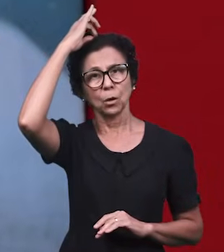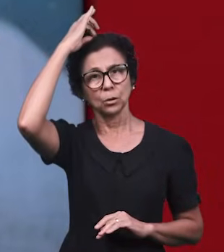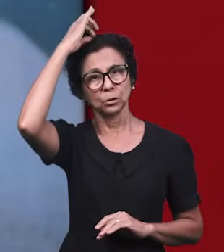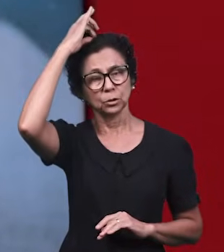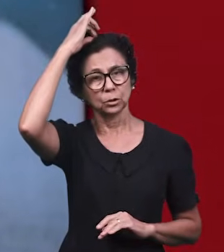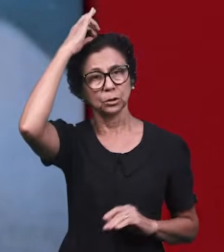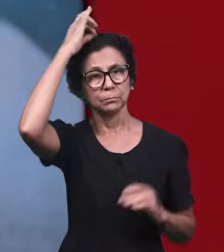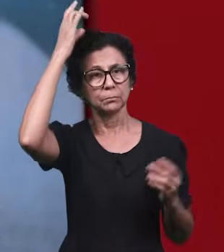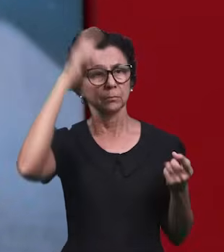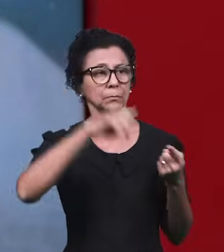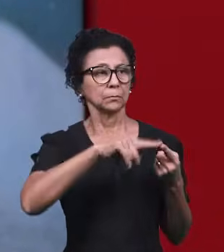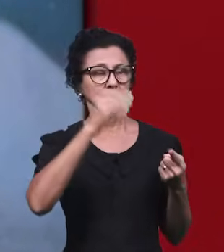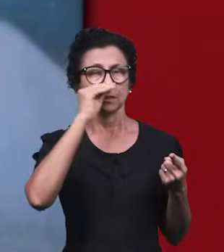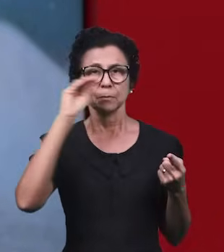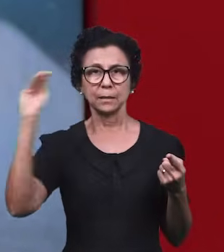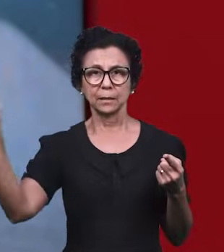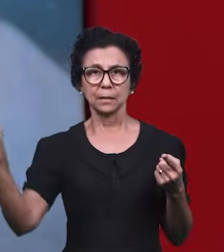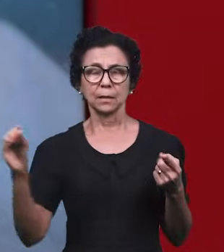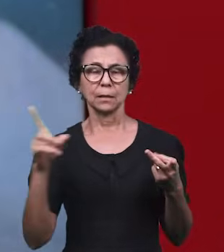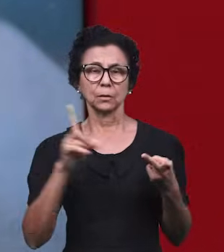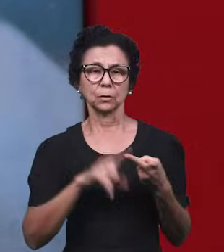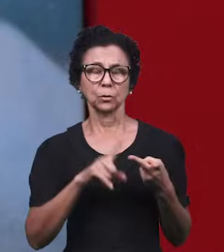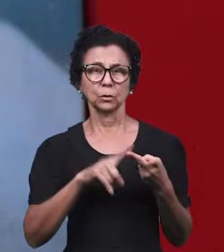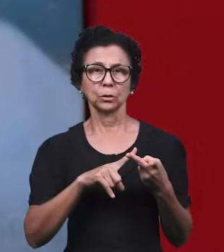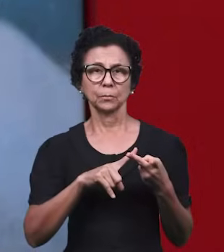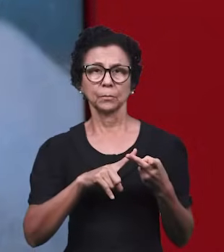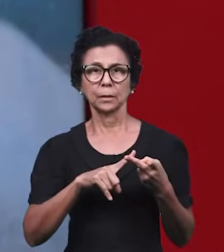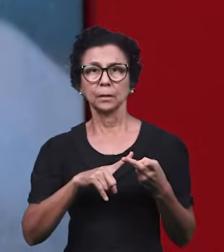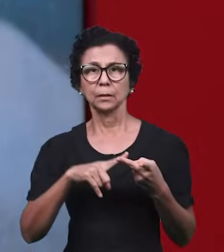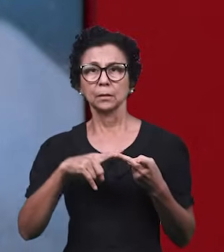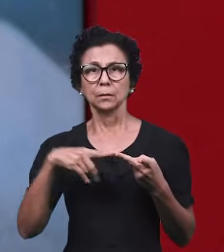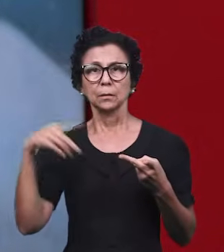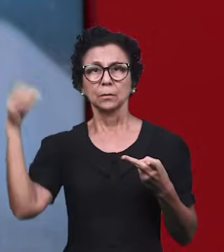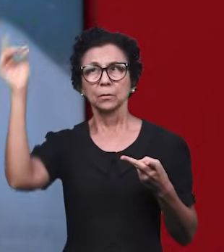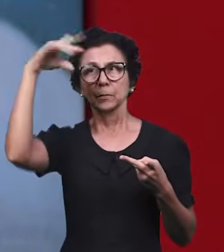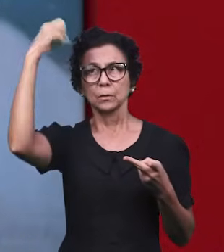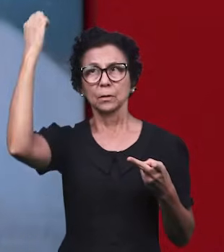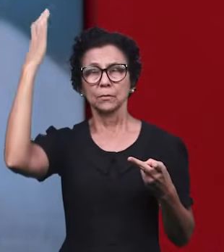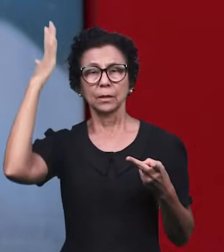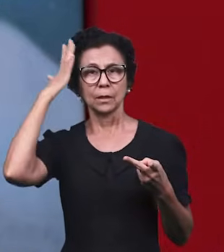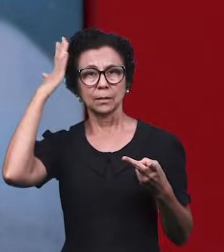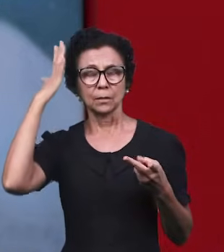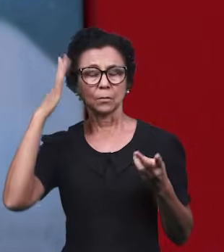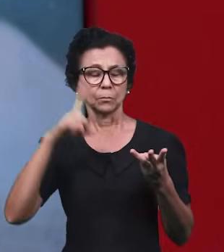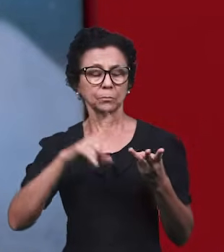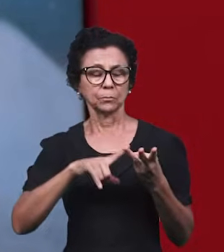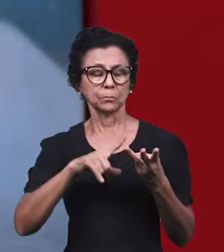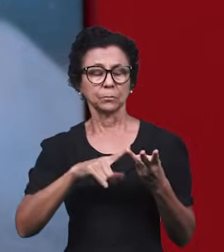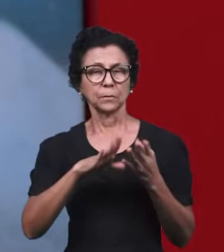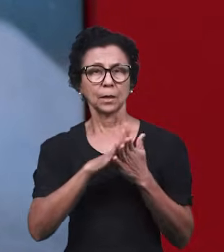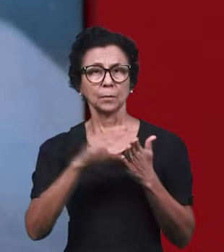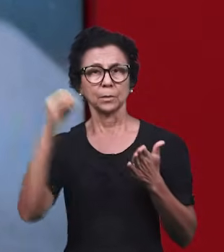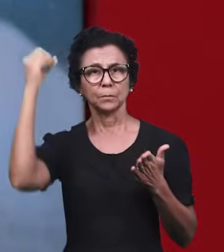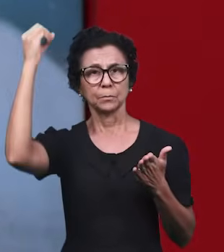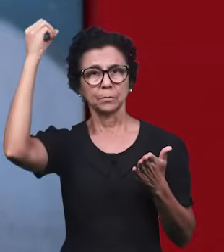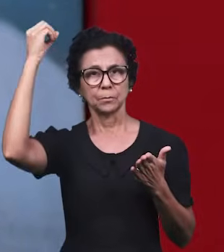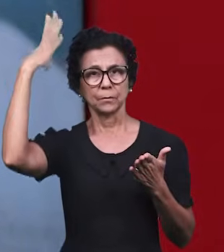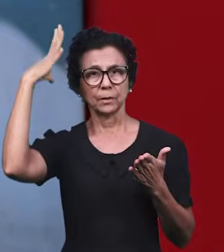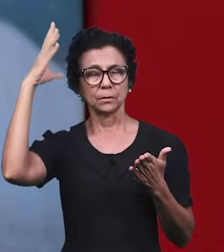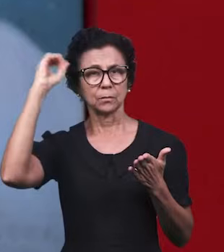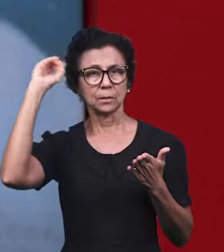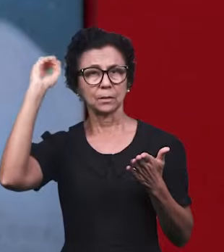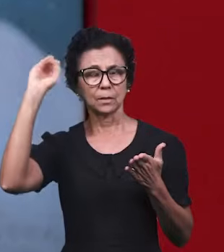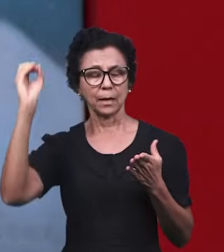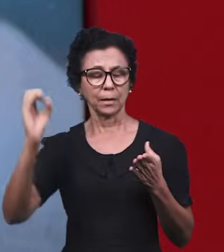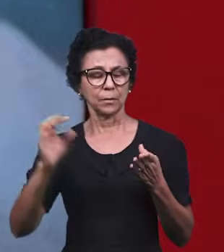que é hoje o objeto aqui deste programa. A Bíblia sem revelação, a cegueira profética